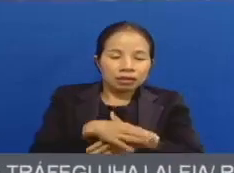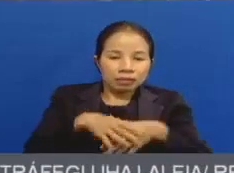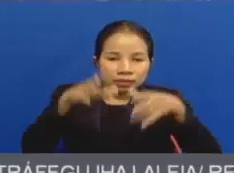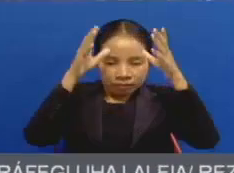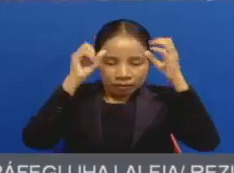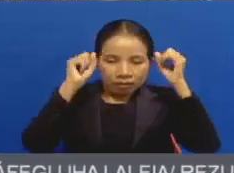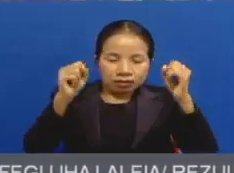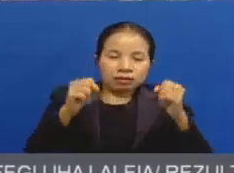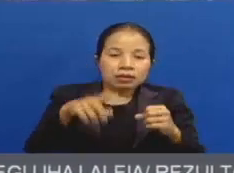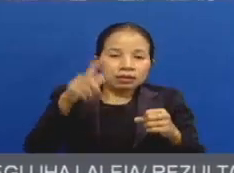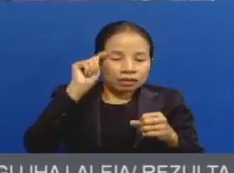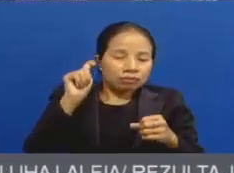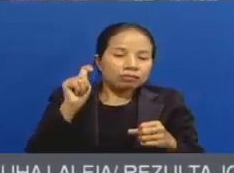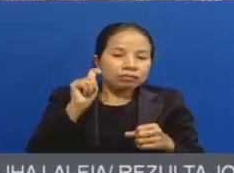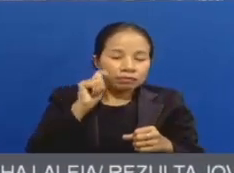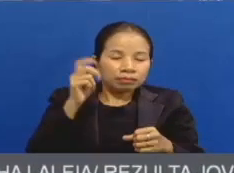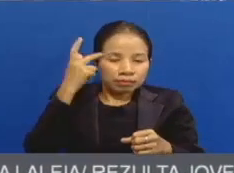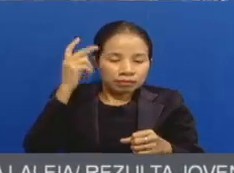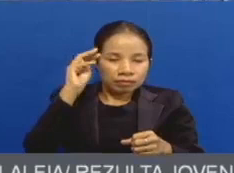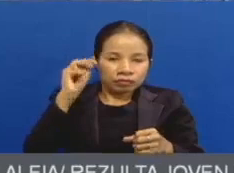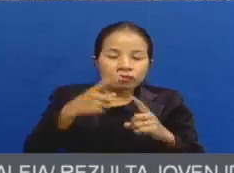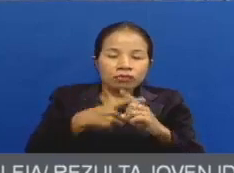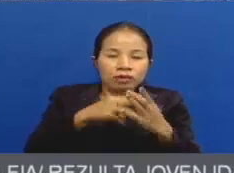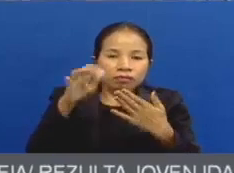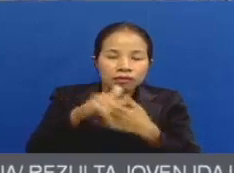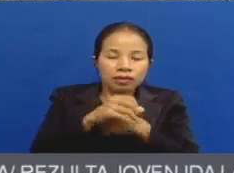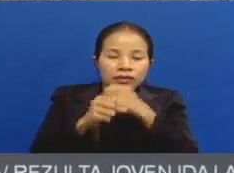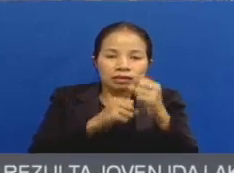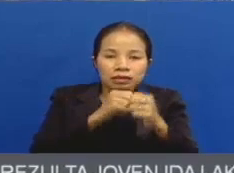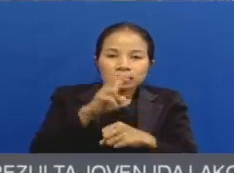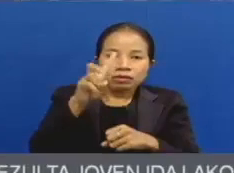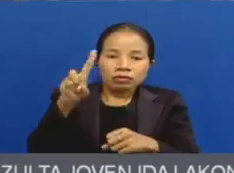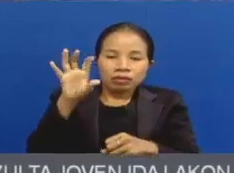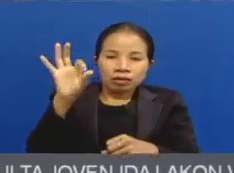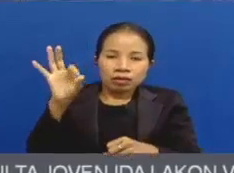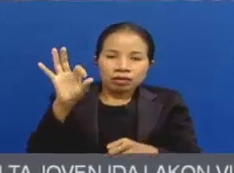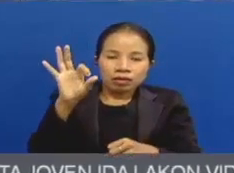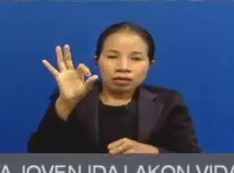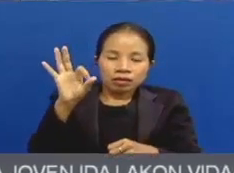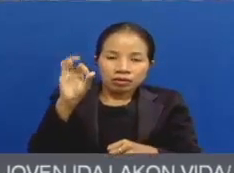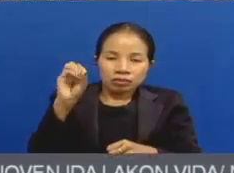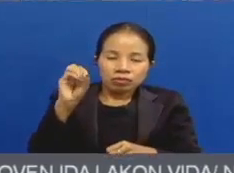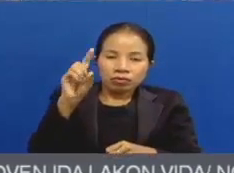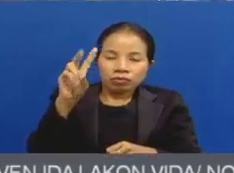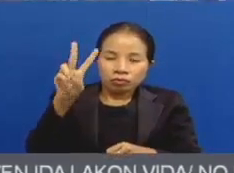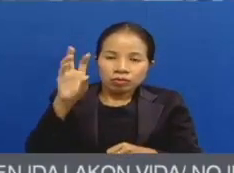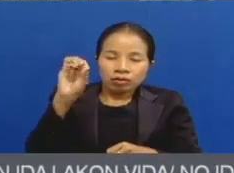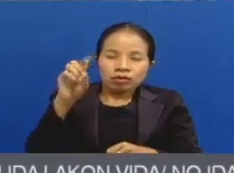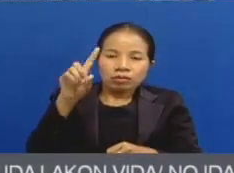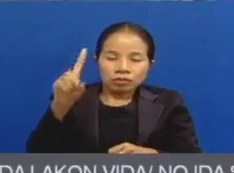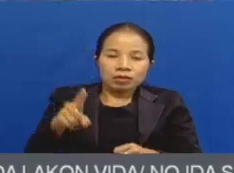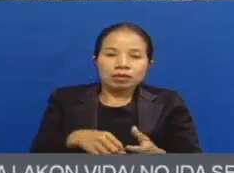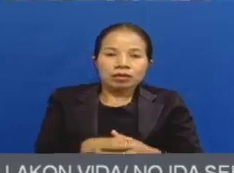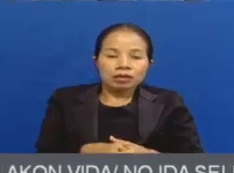atual primeiro-ministro Taur Matandrua, e a fulan maio, tinen rihundrua ida, no retambem san uan fetorua,